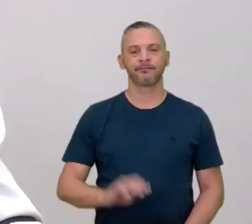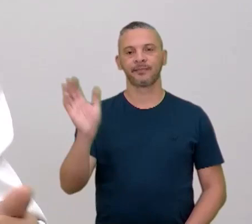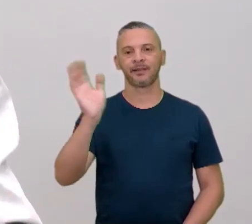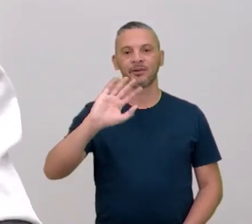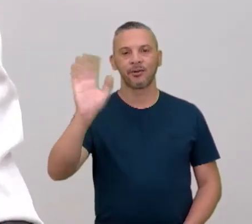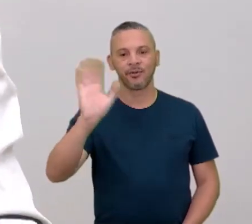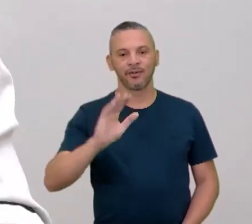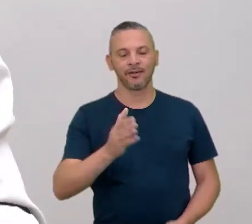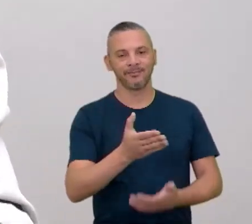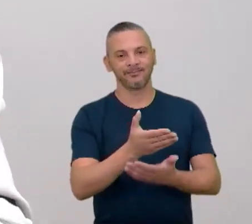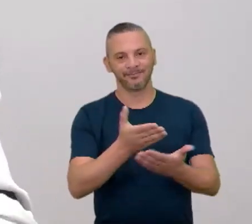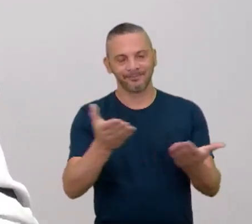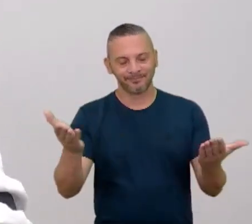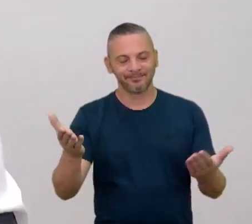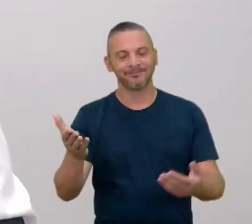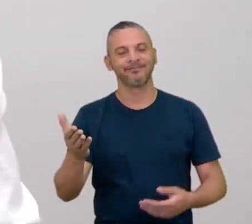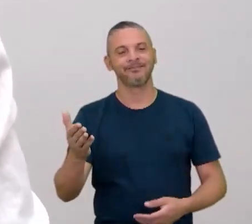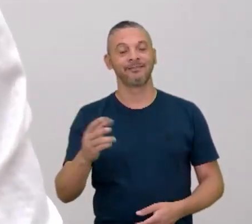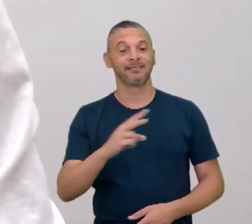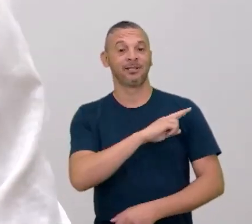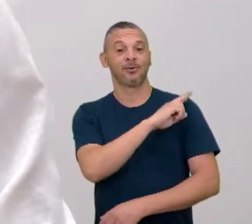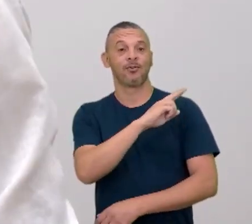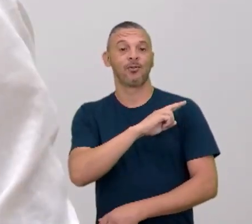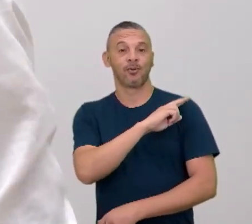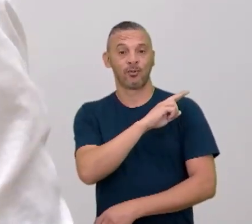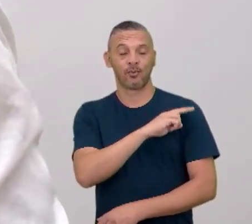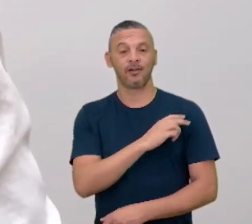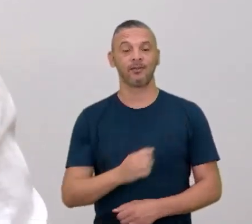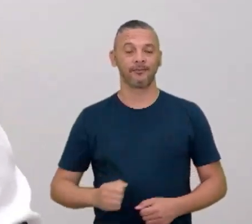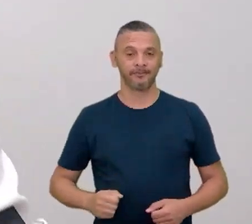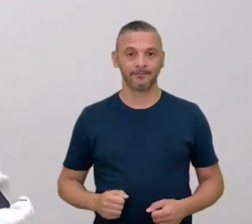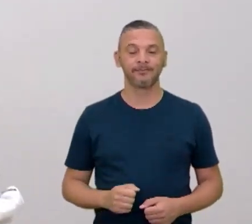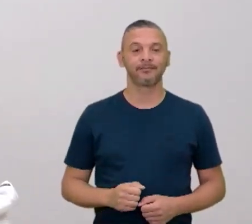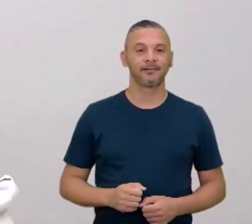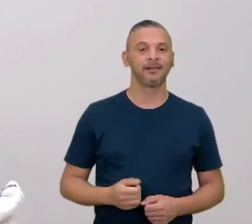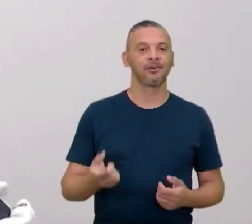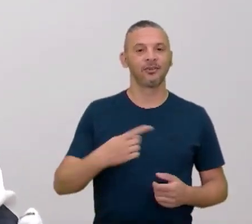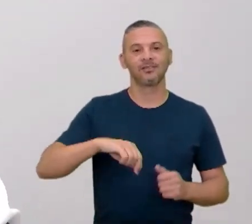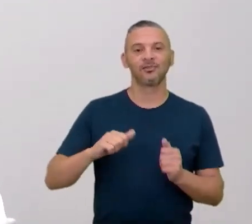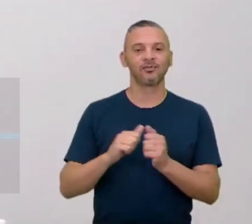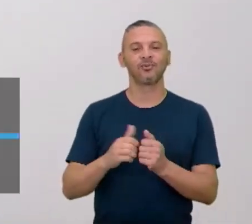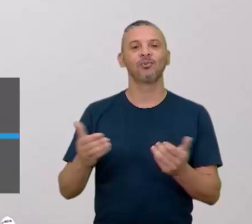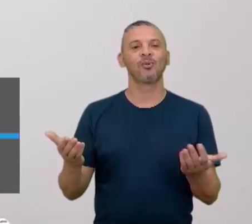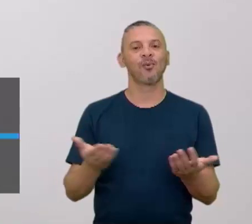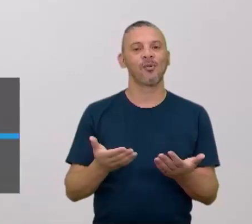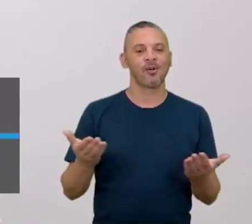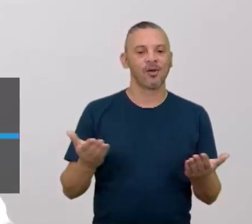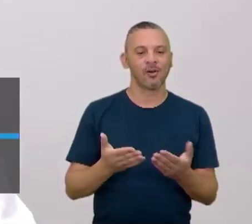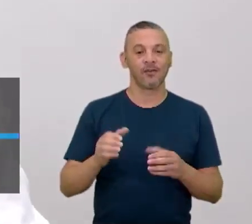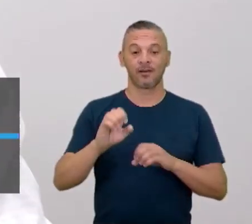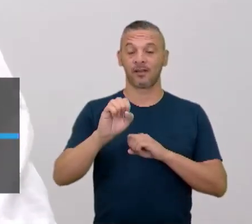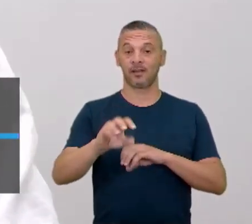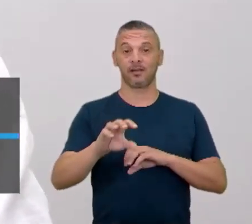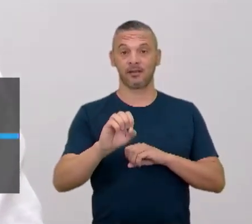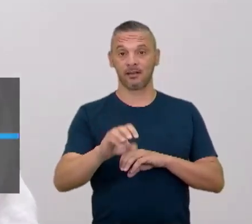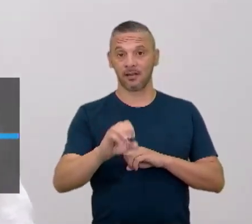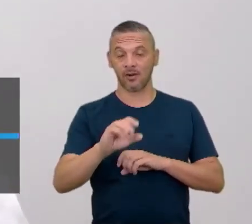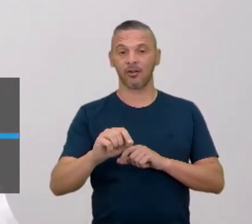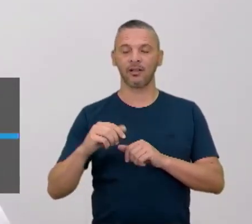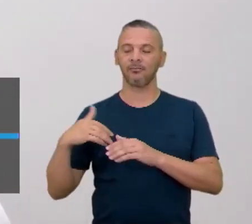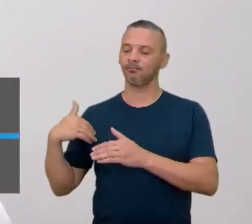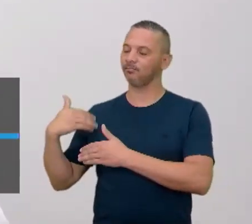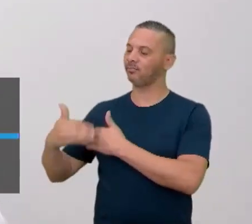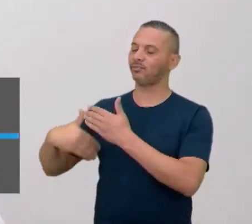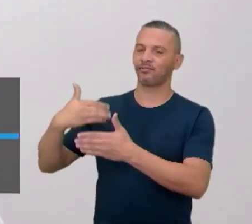Olá, colegões e colegonas do segundo ano médio. Estamos juntos aqui em mais uma